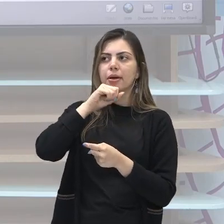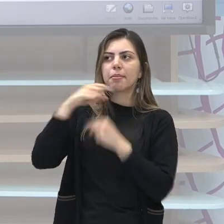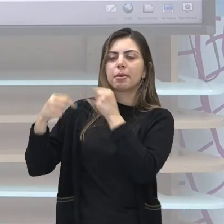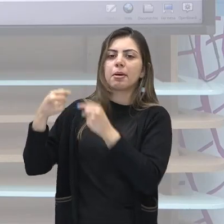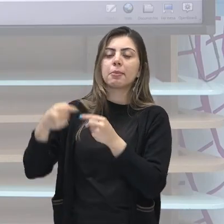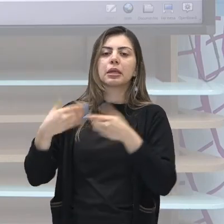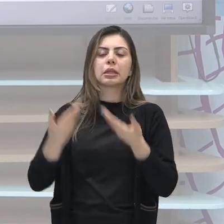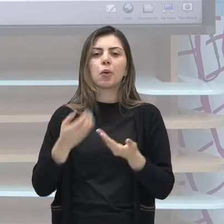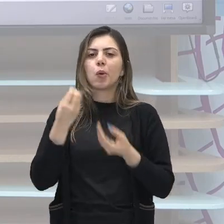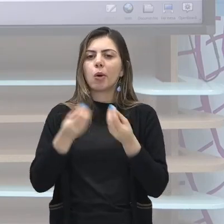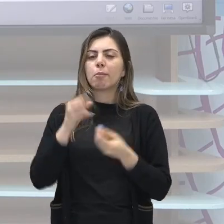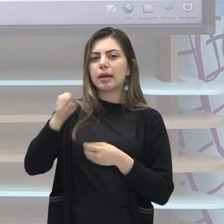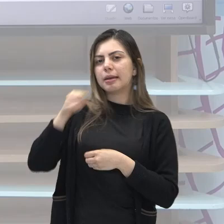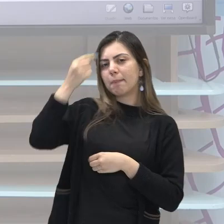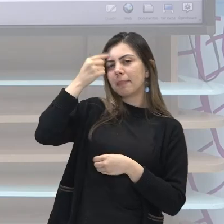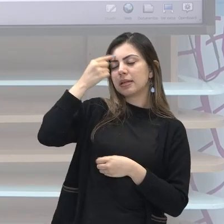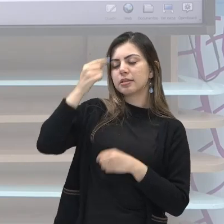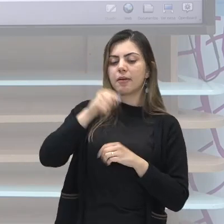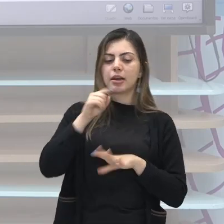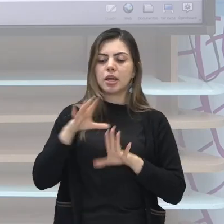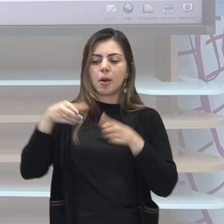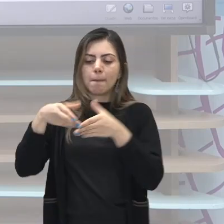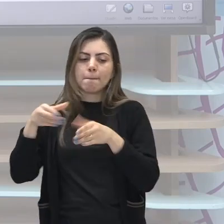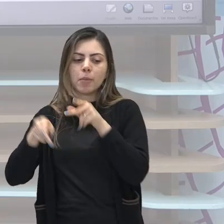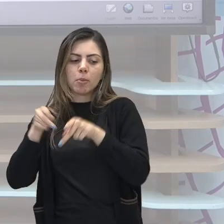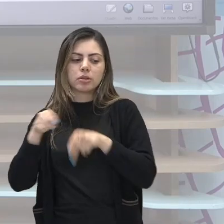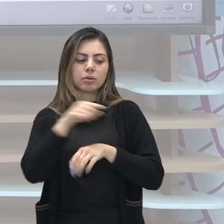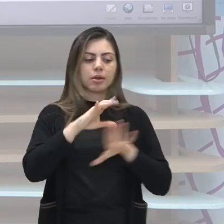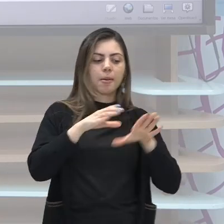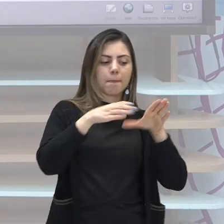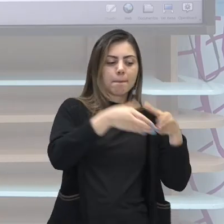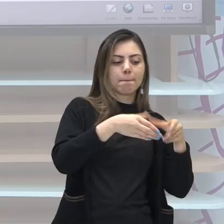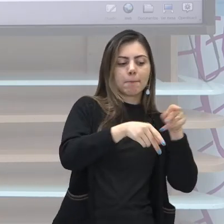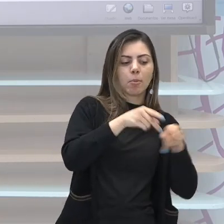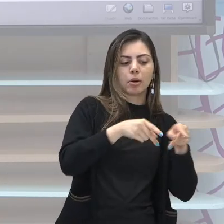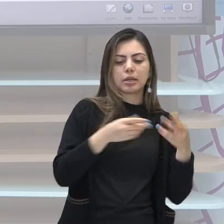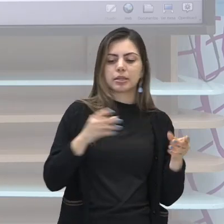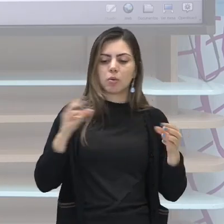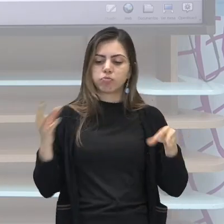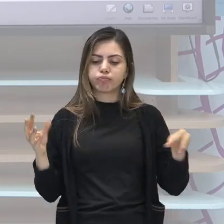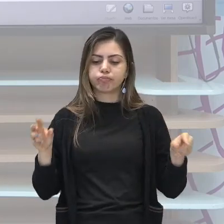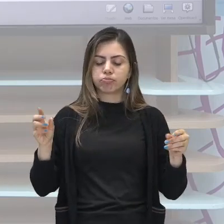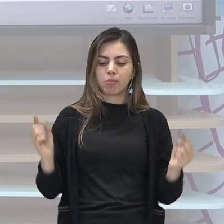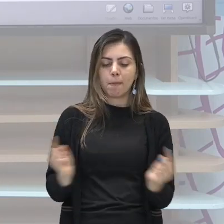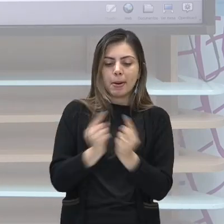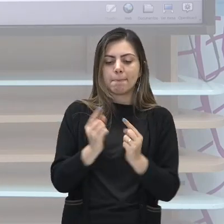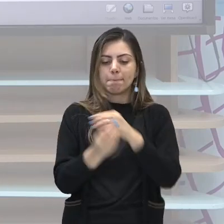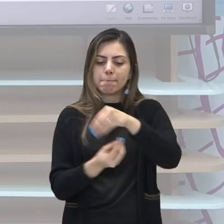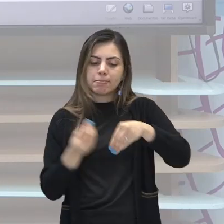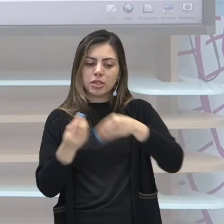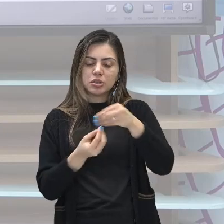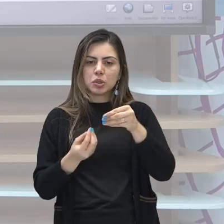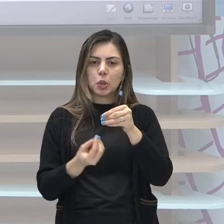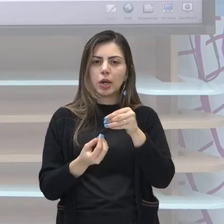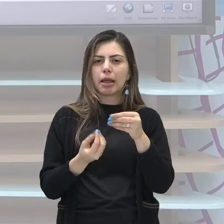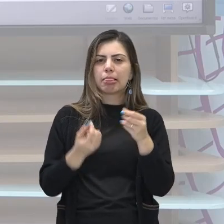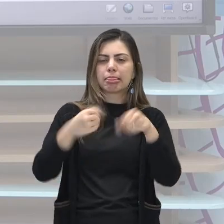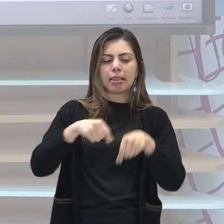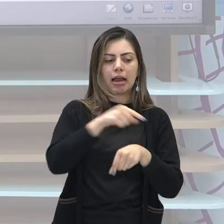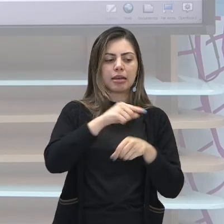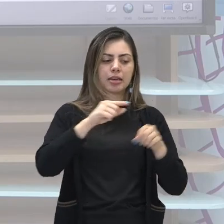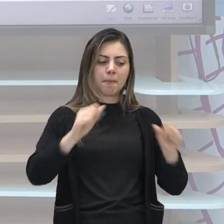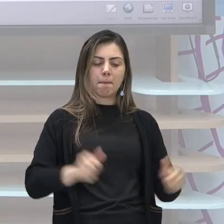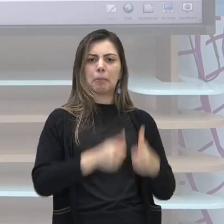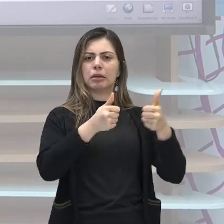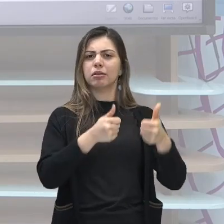povo, implementa ele em outro povo para tentar melhorar. Olha só que complexo, né? Olha